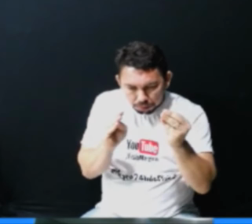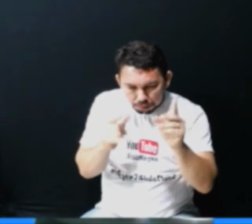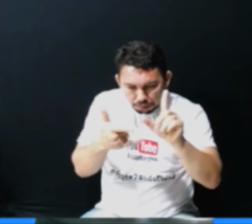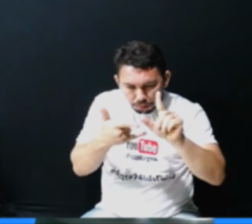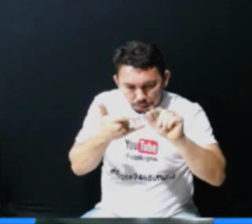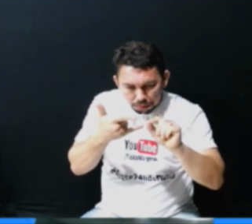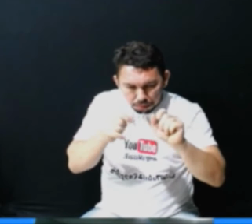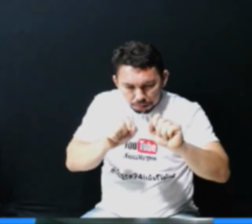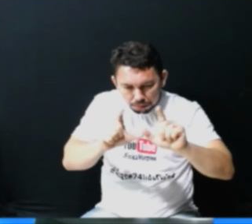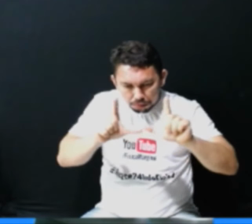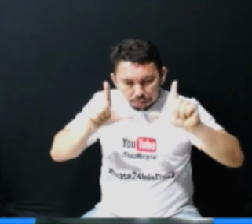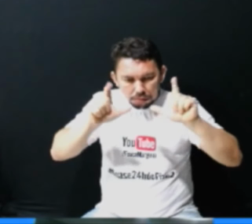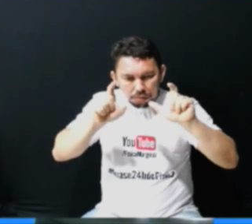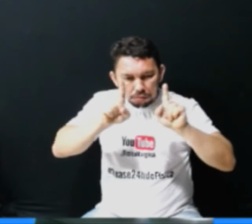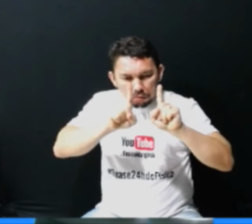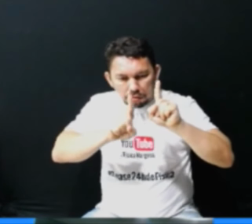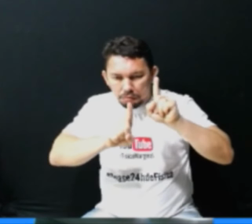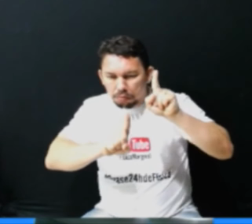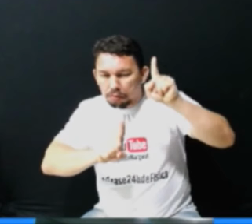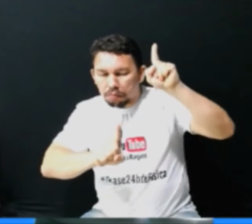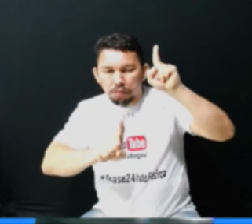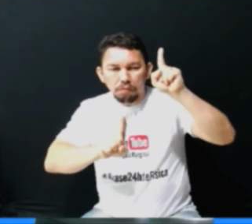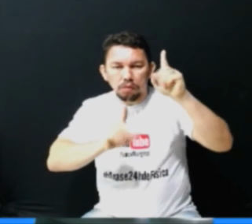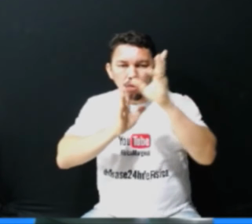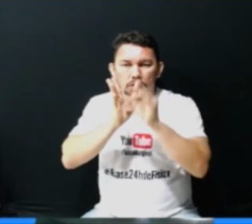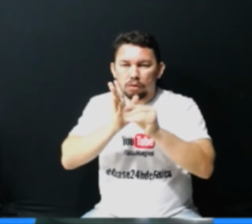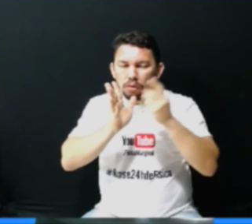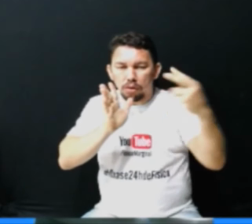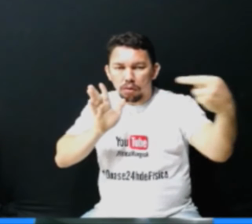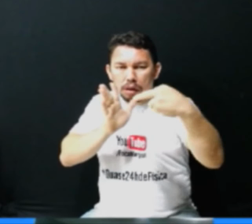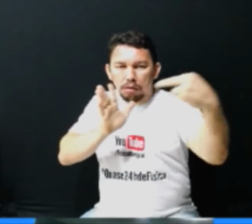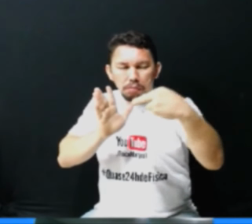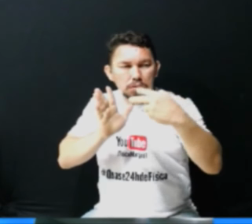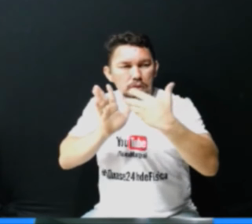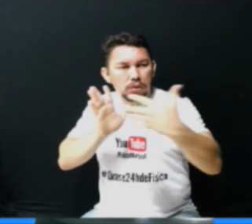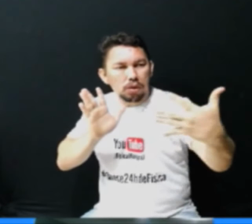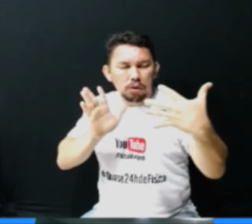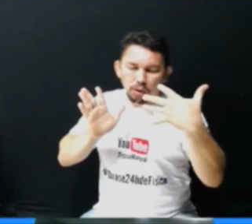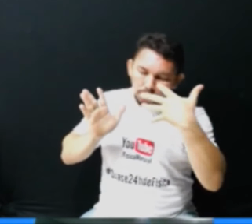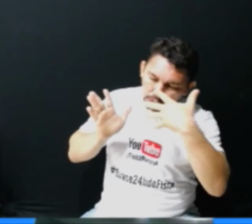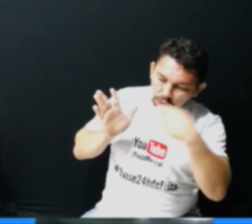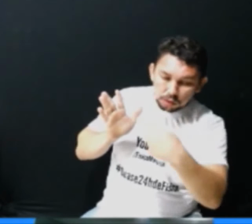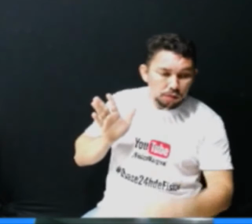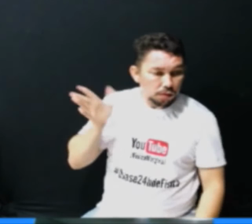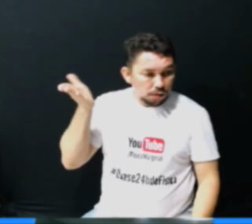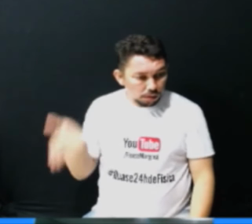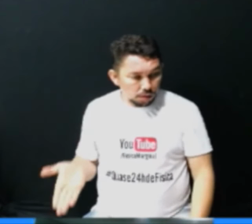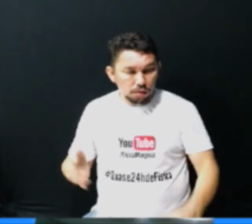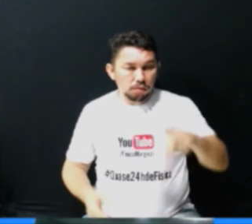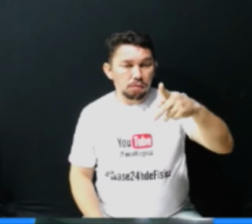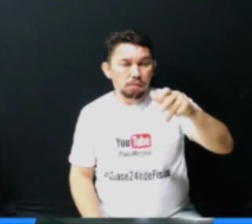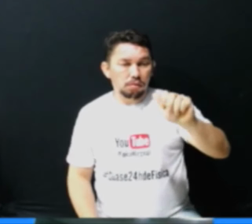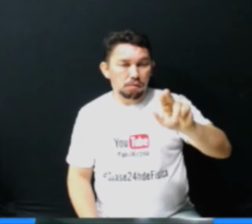começou a decolar. Foi só então quando o conteúdo começou a chegar nas pessoas. Então, a minha história com o Paulo Vicente é